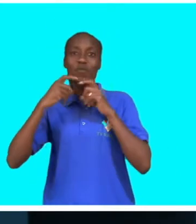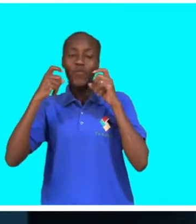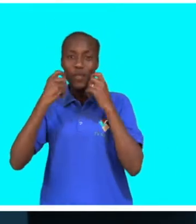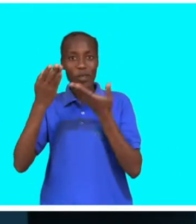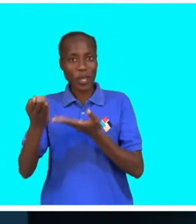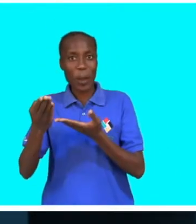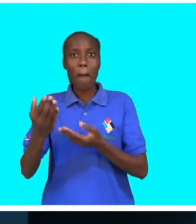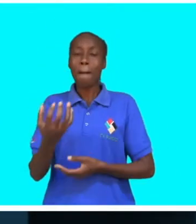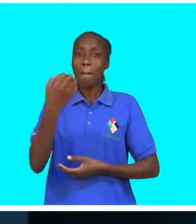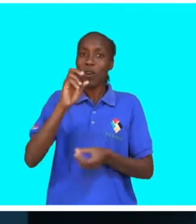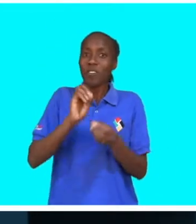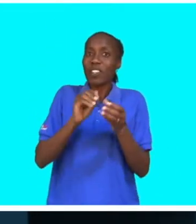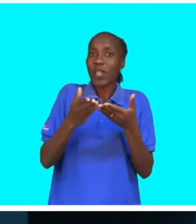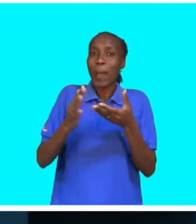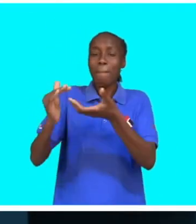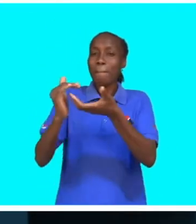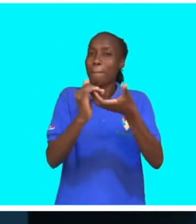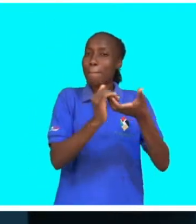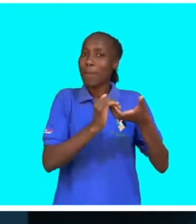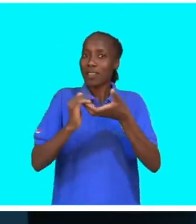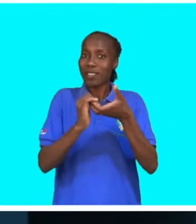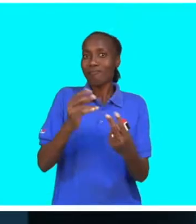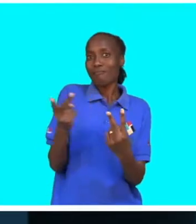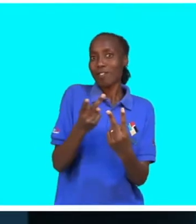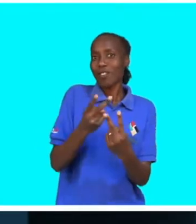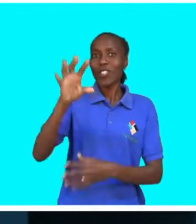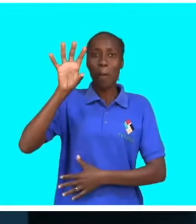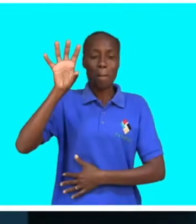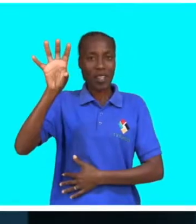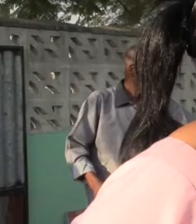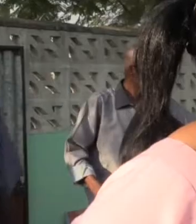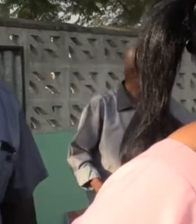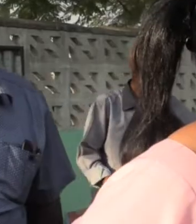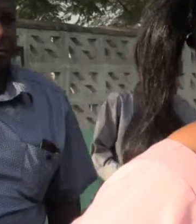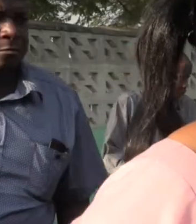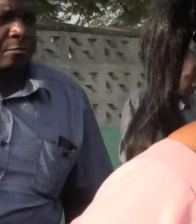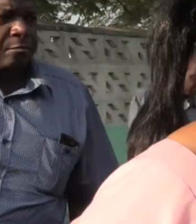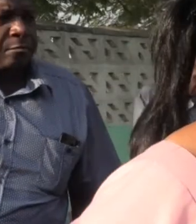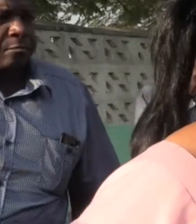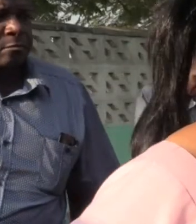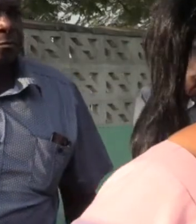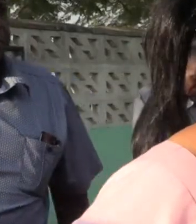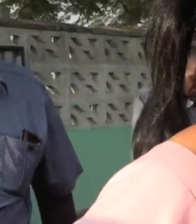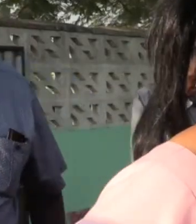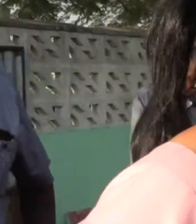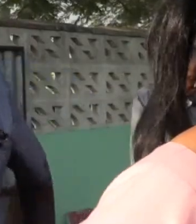governo moçambicano para o estabelecimento de parceria entre os dois países. Esta é a